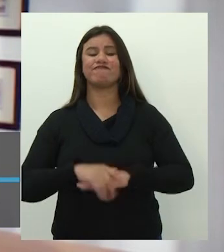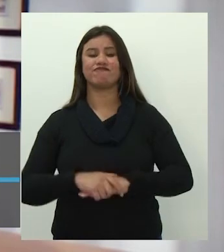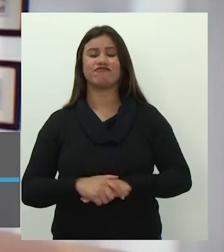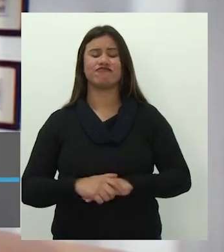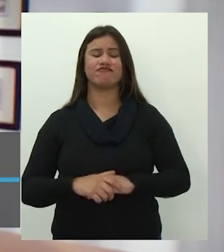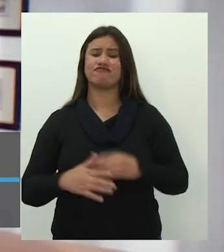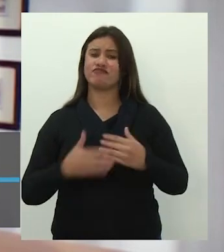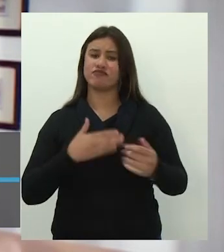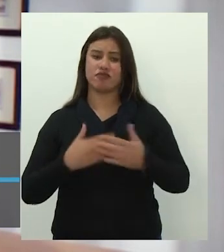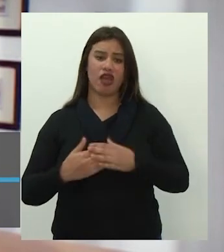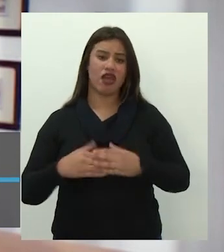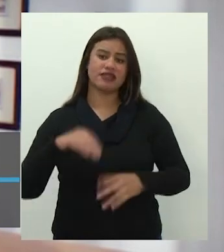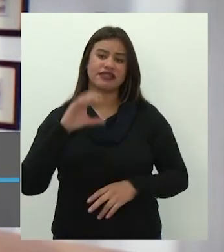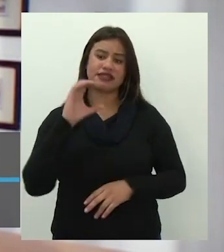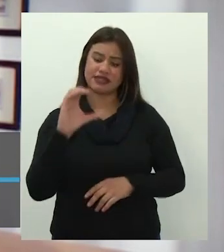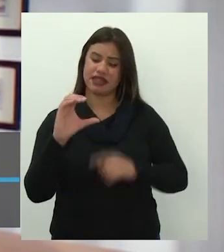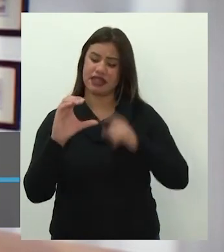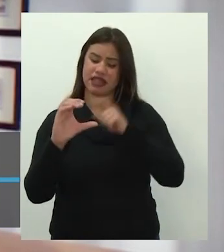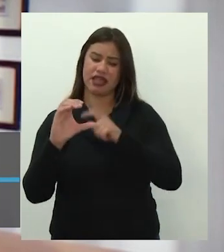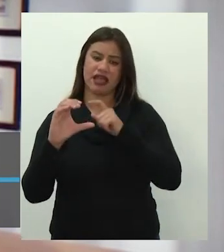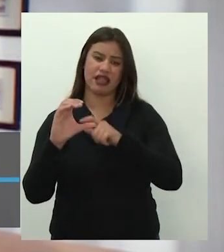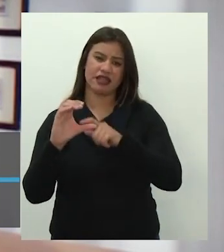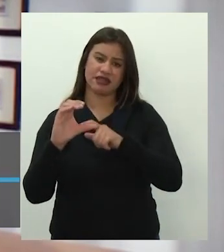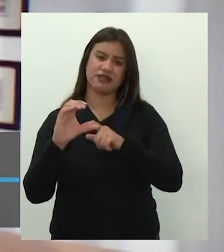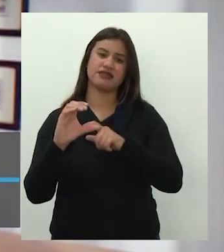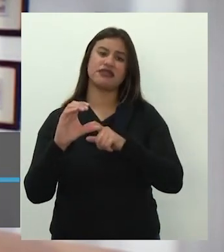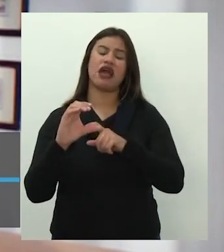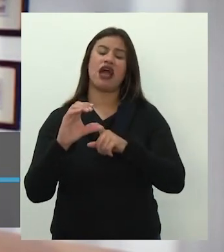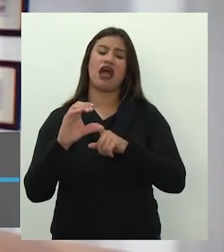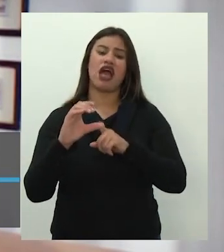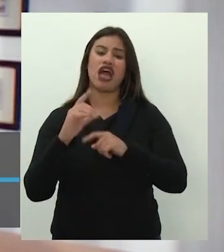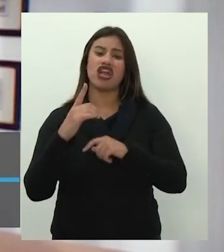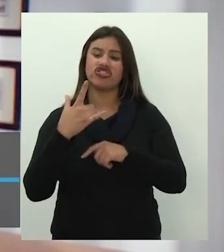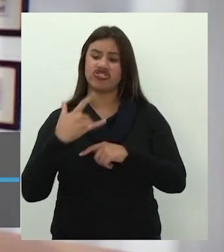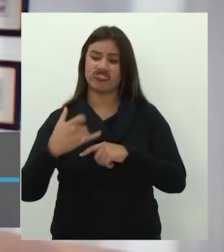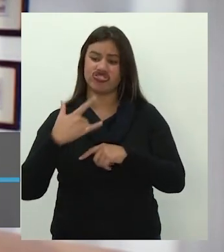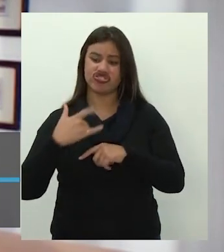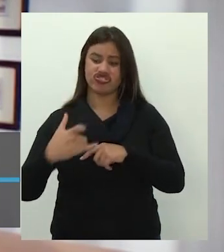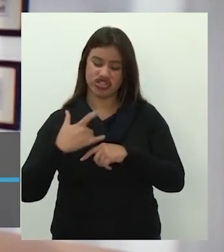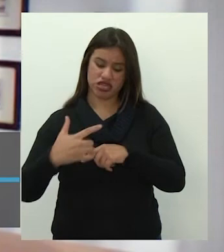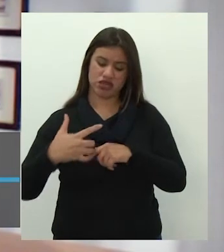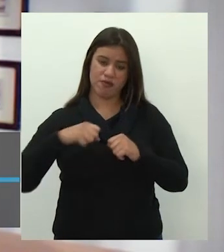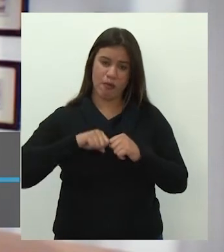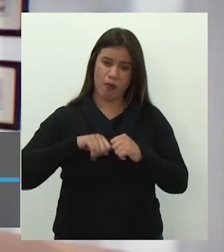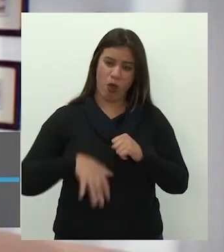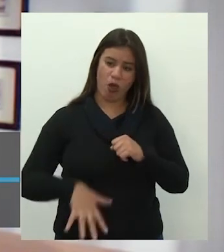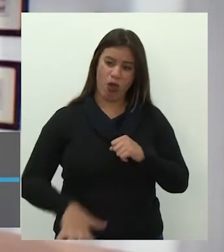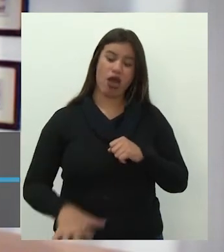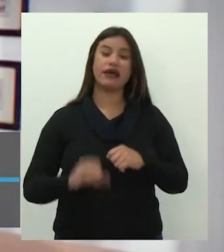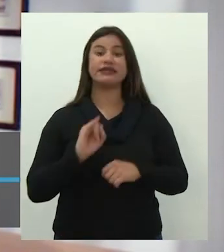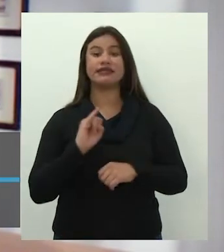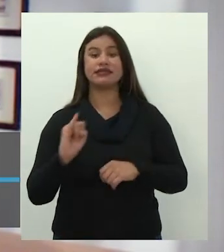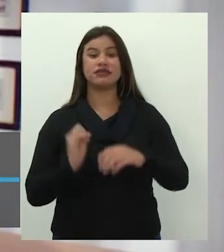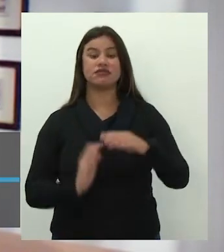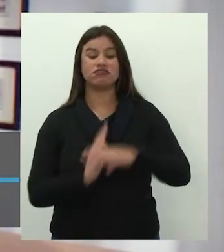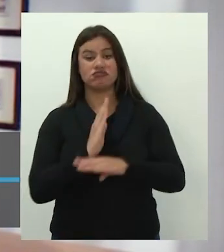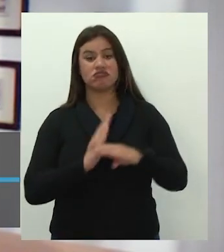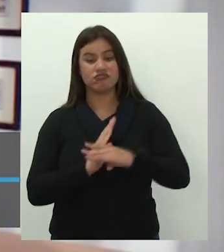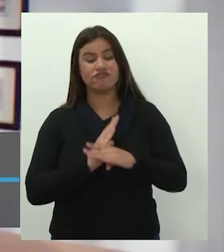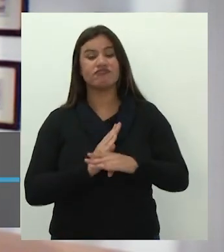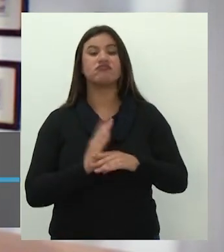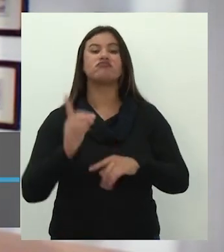vitamina C, que é excretada na urina, quando ingerida em excesso, faz